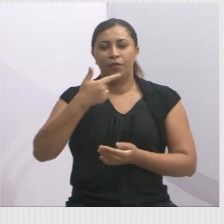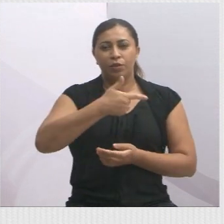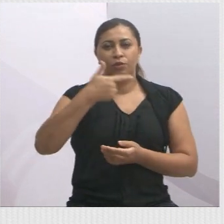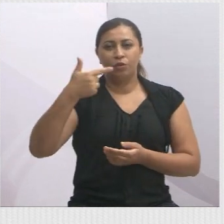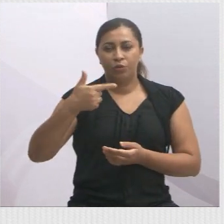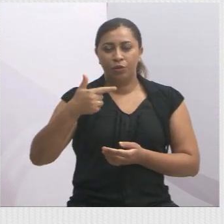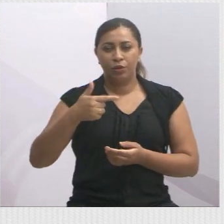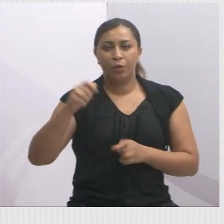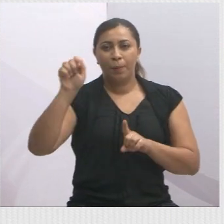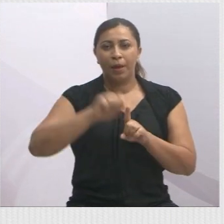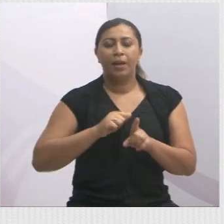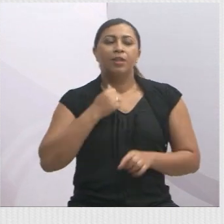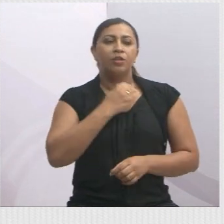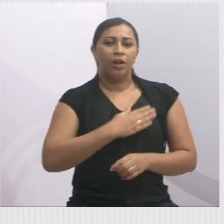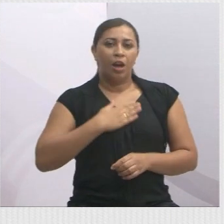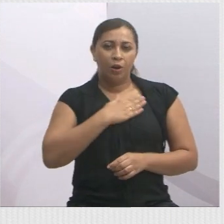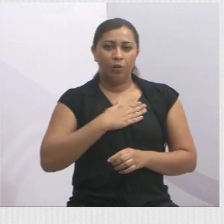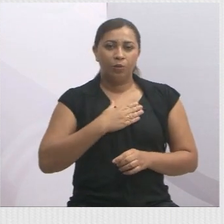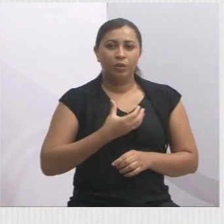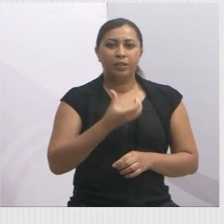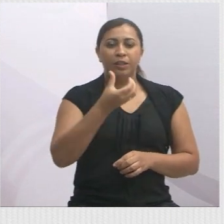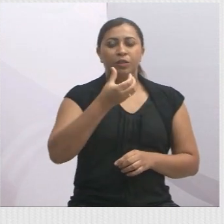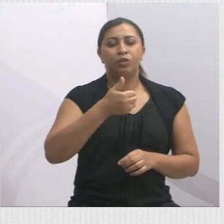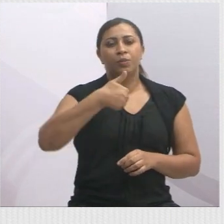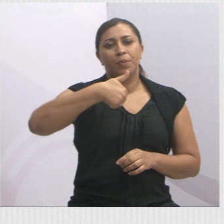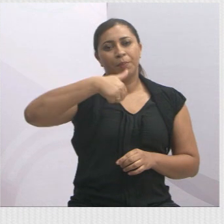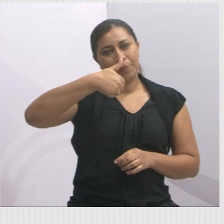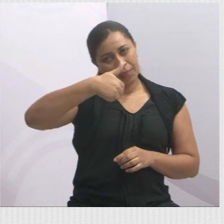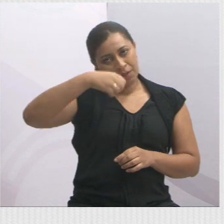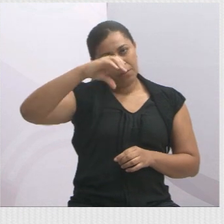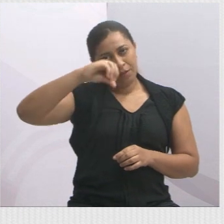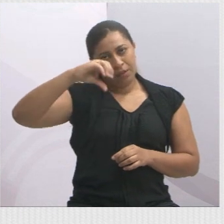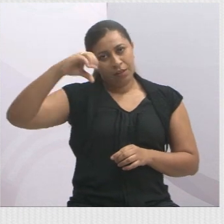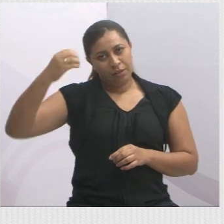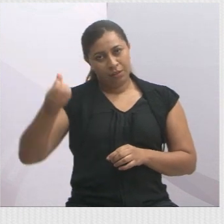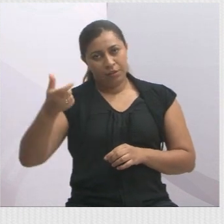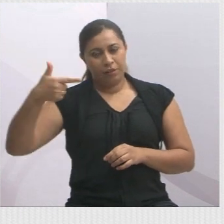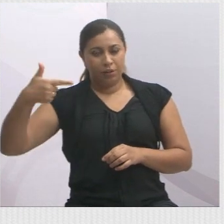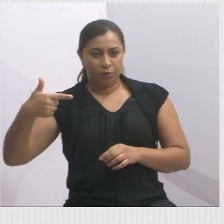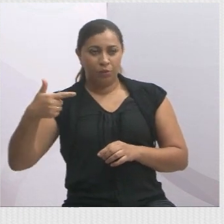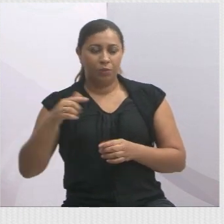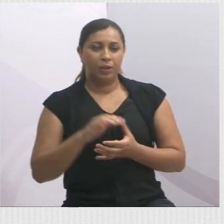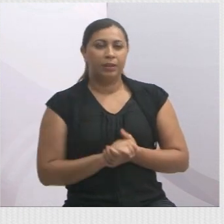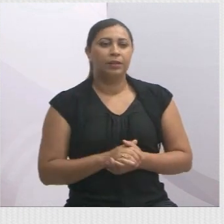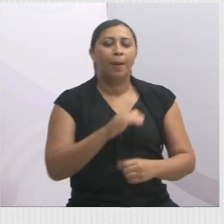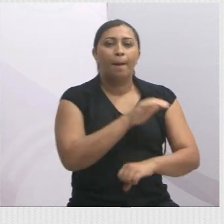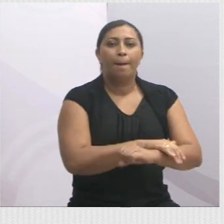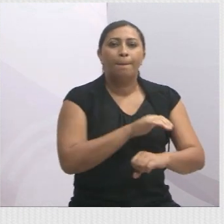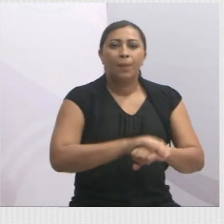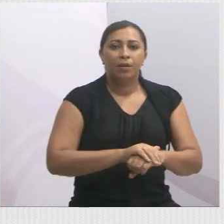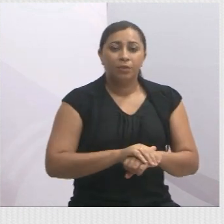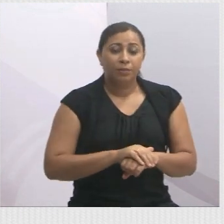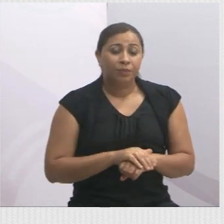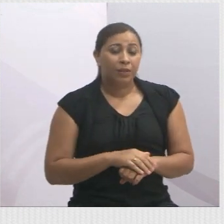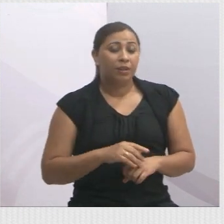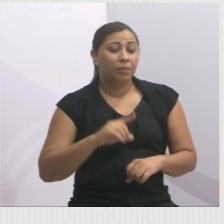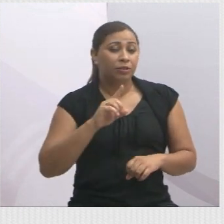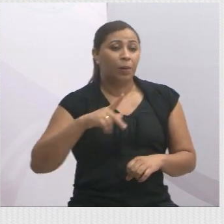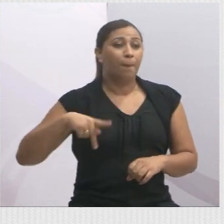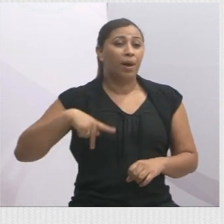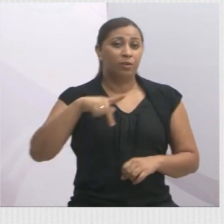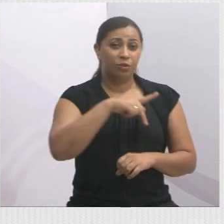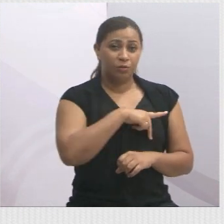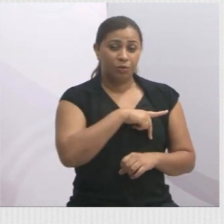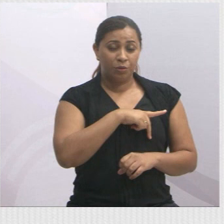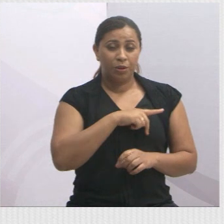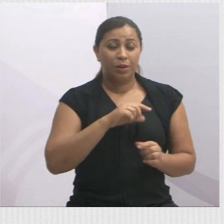de 1962, por ordem do então presidente da igreja de Mogi, pastor Alvino Molim Bochá, formou-se a